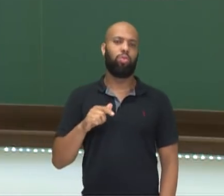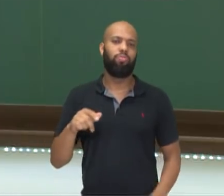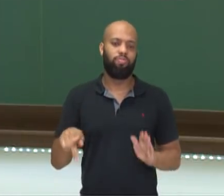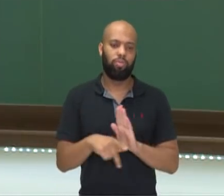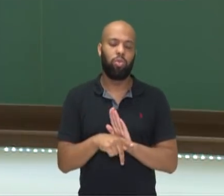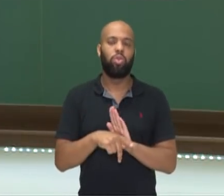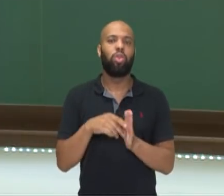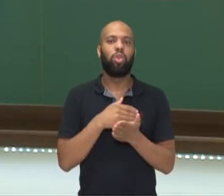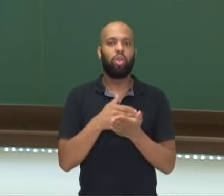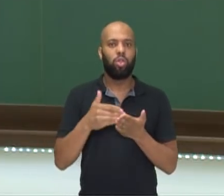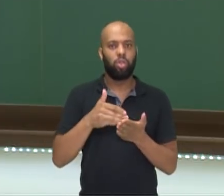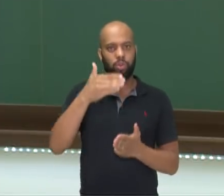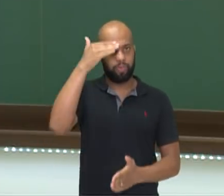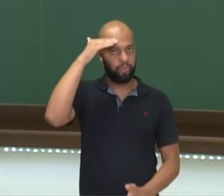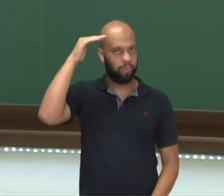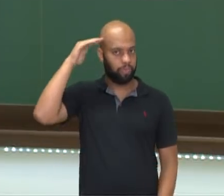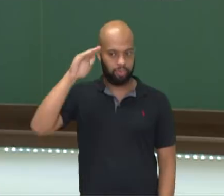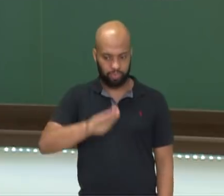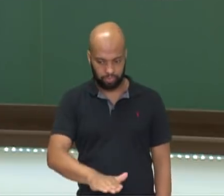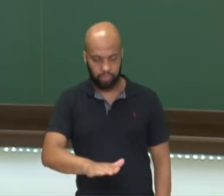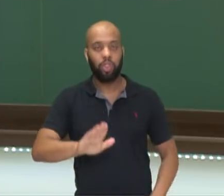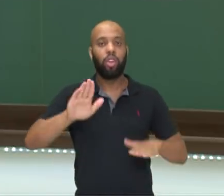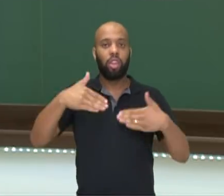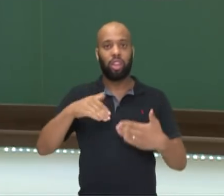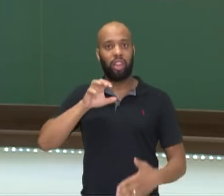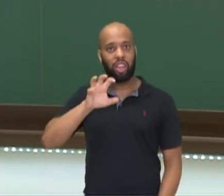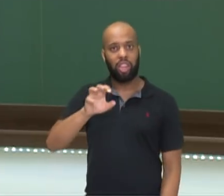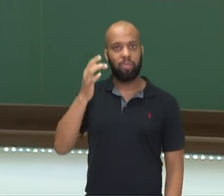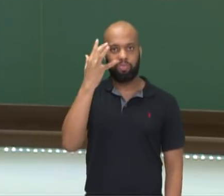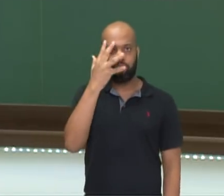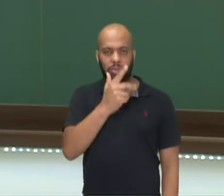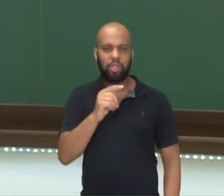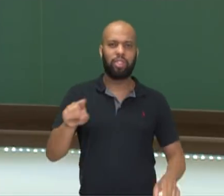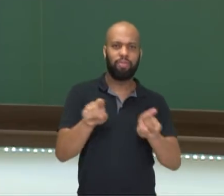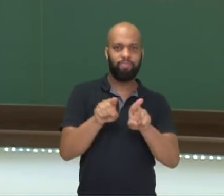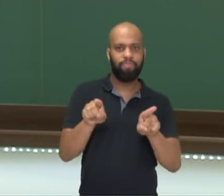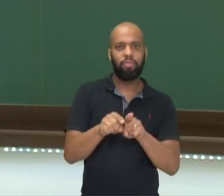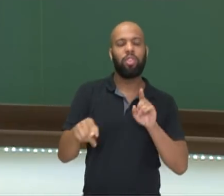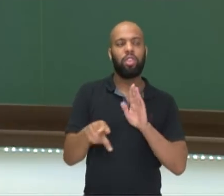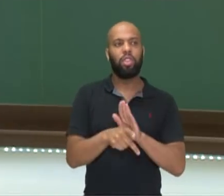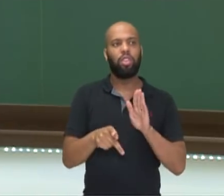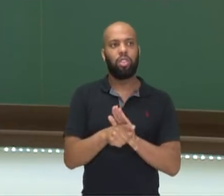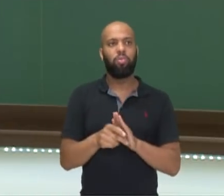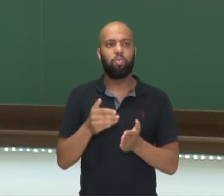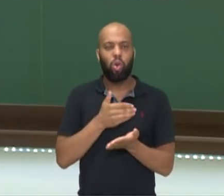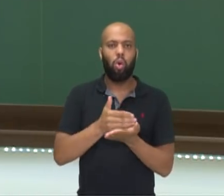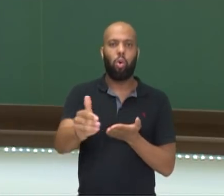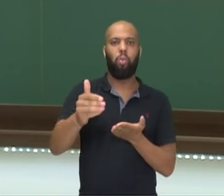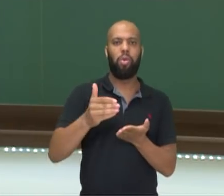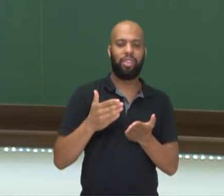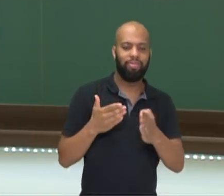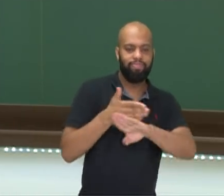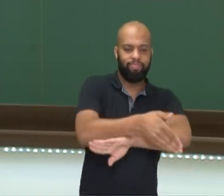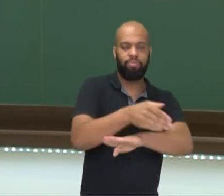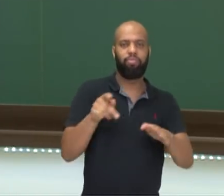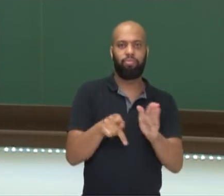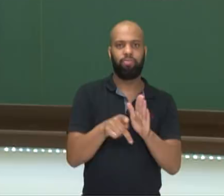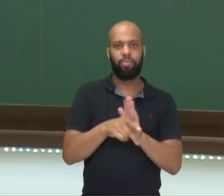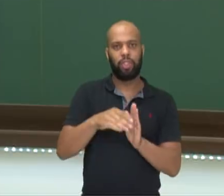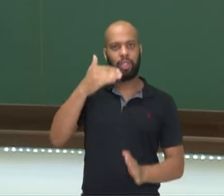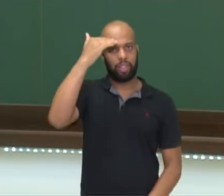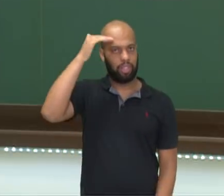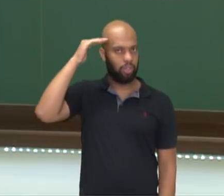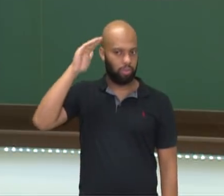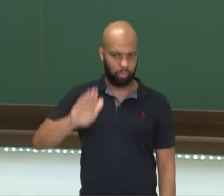candomblé. E é uma festa muito bonita, o ritual é muito bonito, então, ritual de batismo no candomblé. Aqui temos